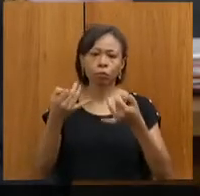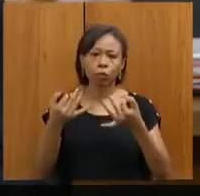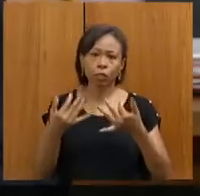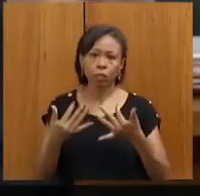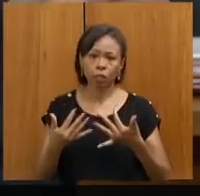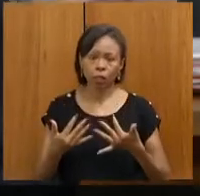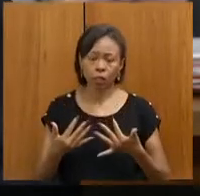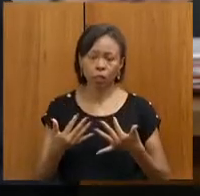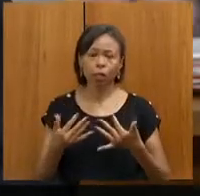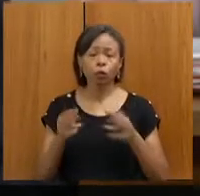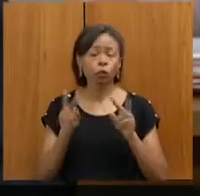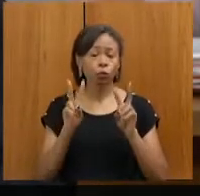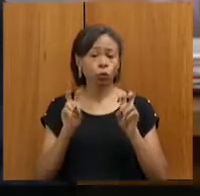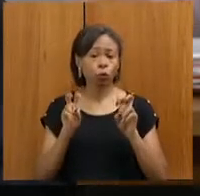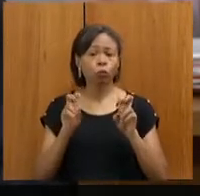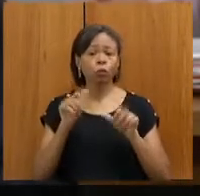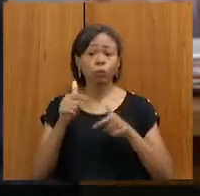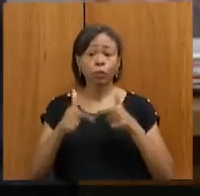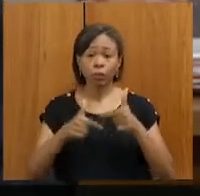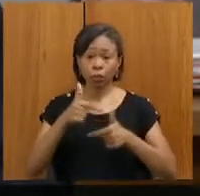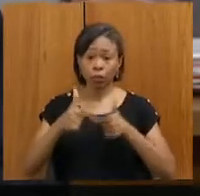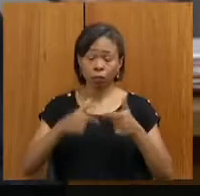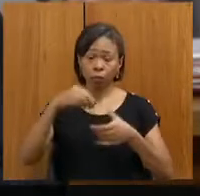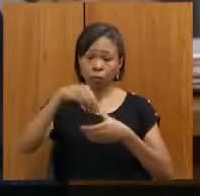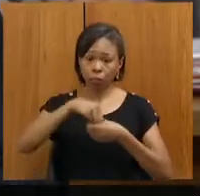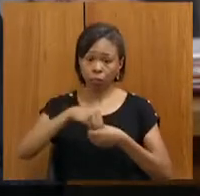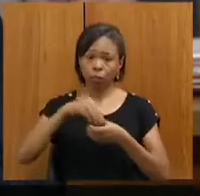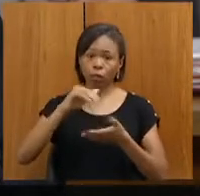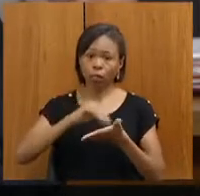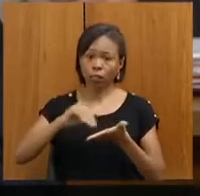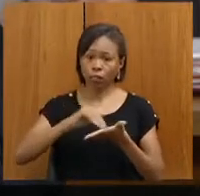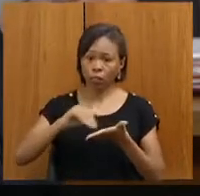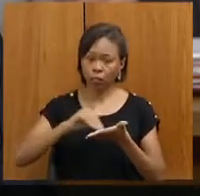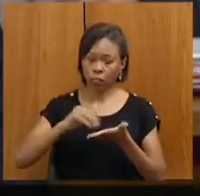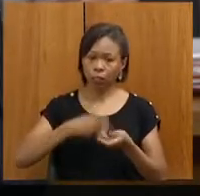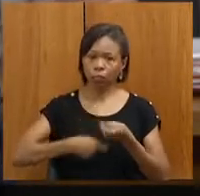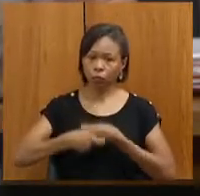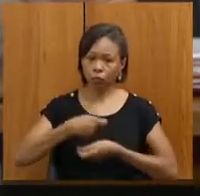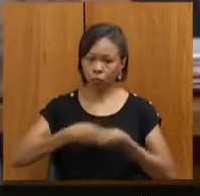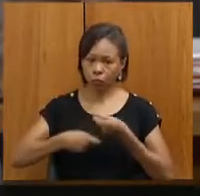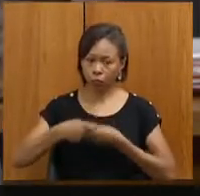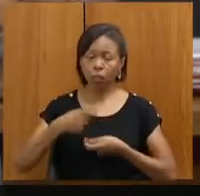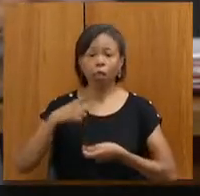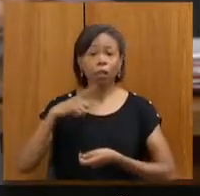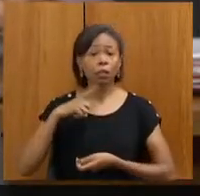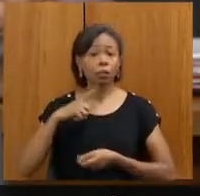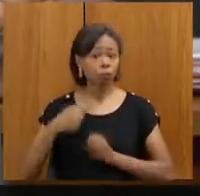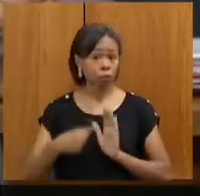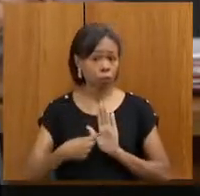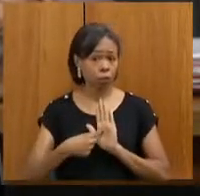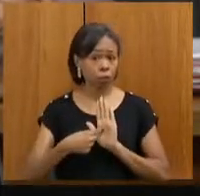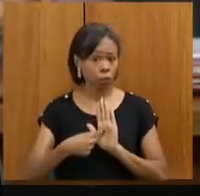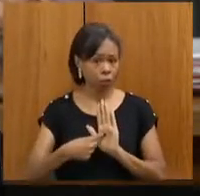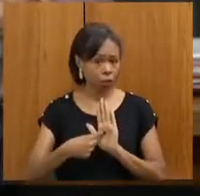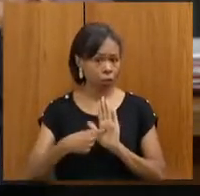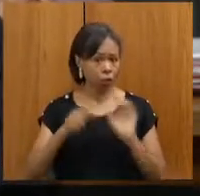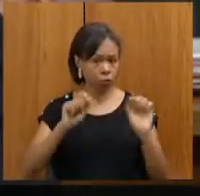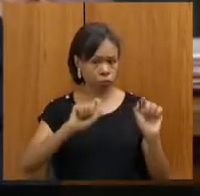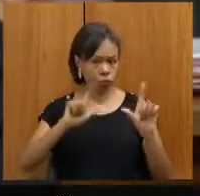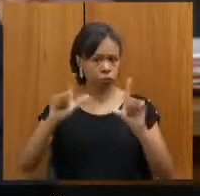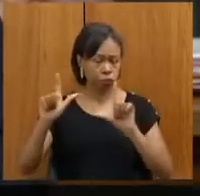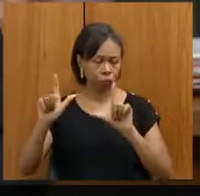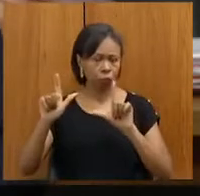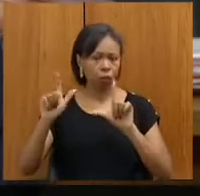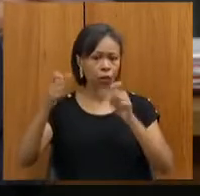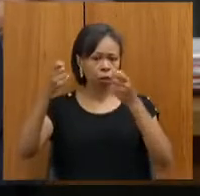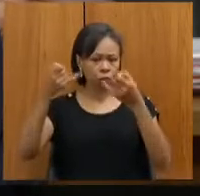o trabalho que está sendo desenvolvido na Secretaria de Fazenda E aí tem uma apresentação Presidente eu vou fazê-la tentar fazer